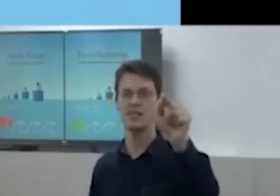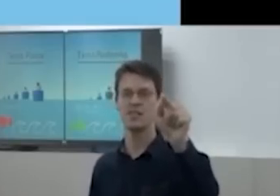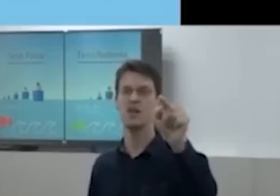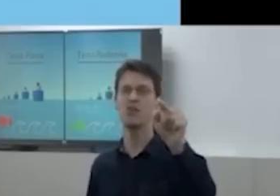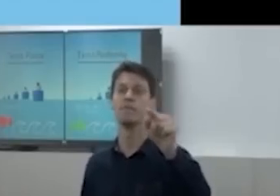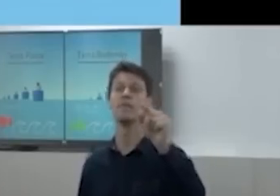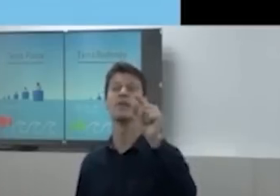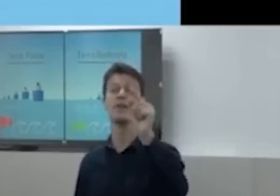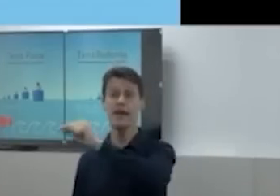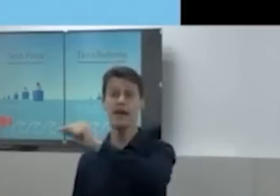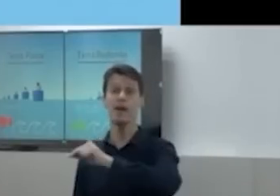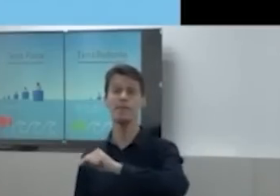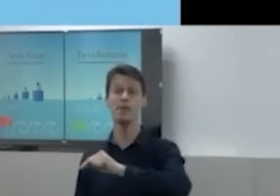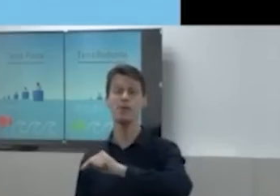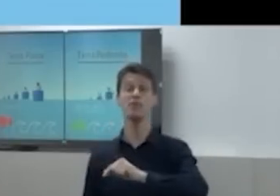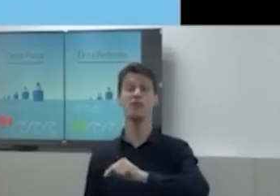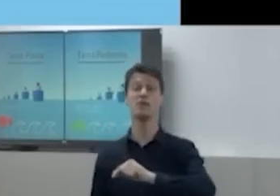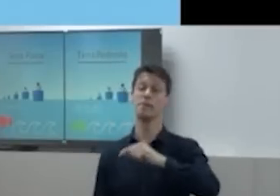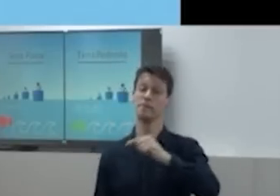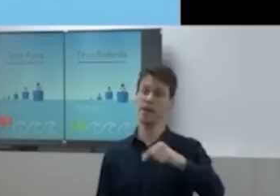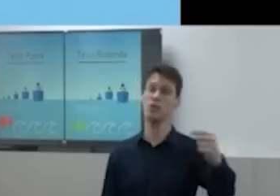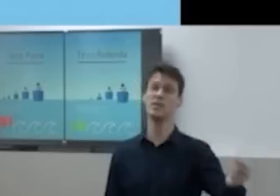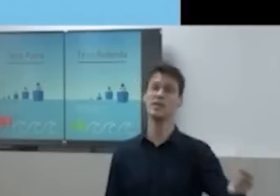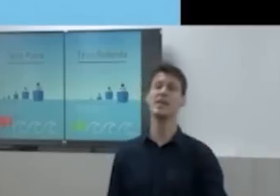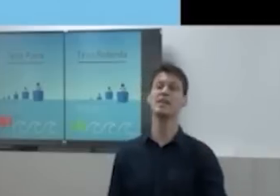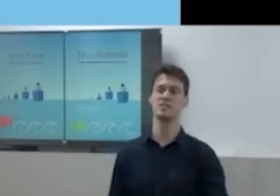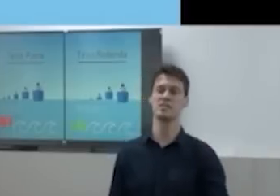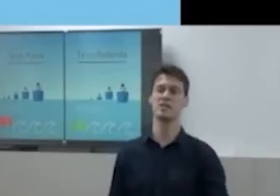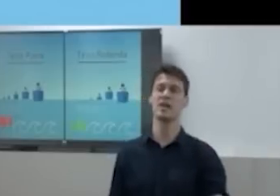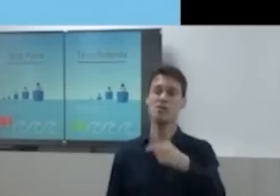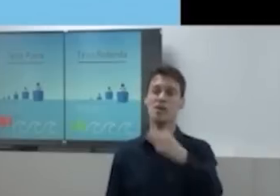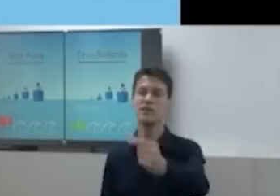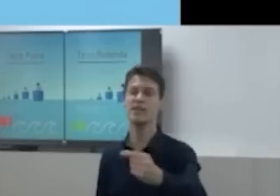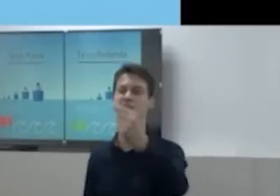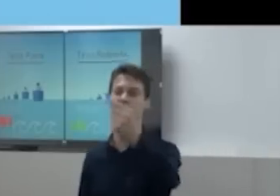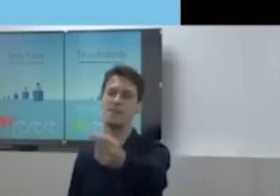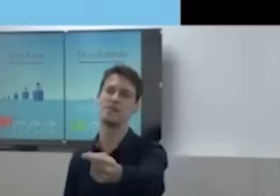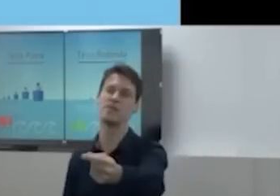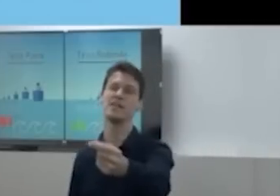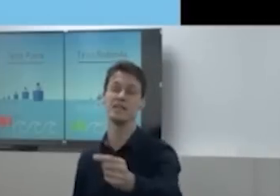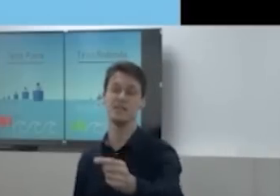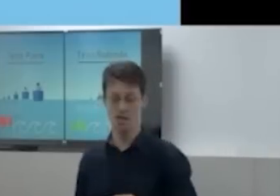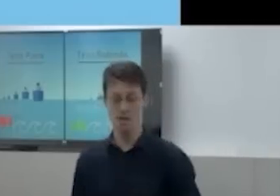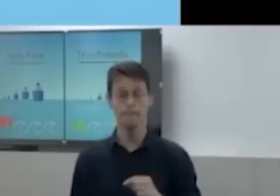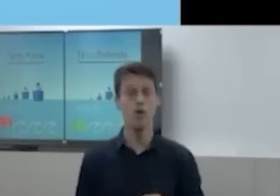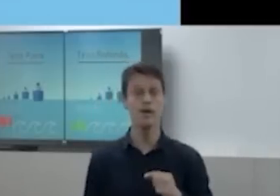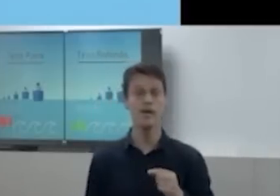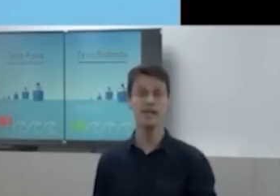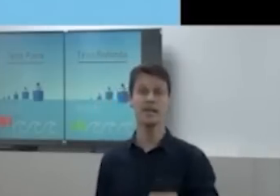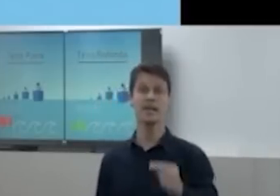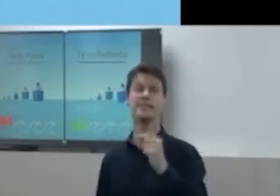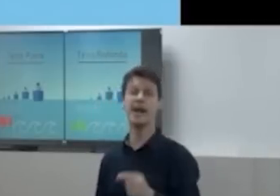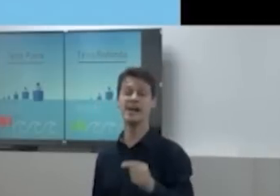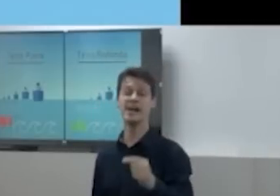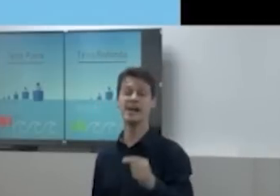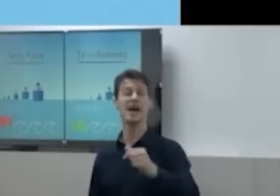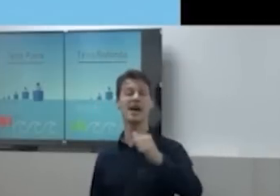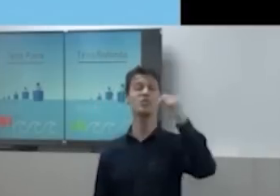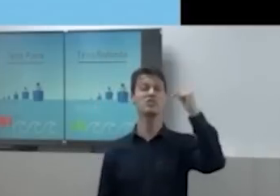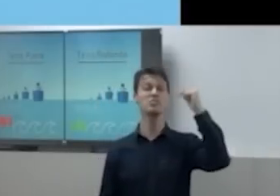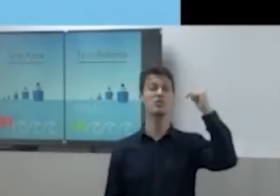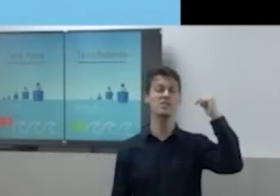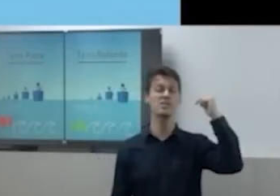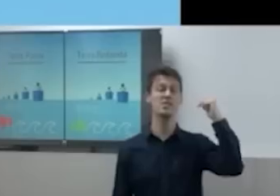acontecesse essa situação, é uma prova para a teoria deles. É uma evidência para a teoria deles. Porém,